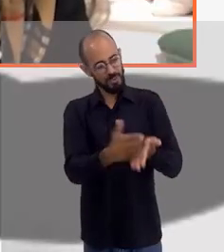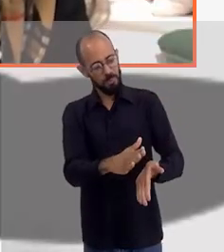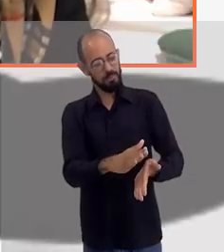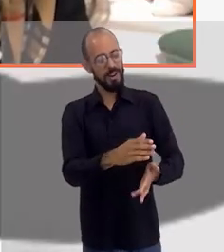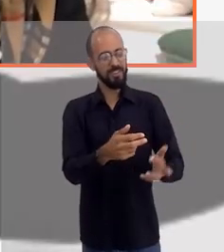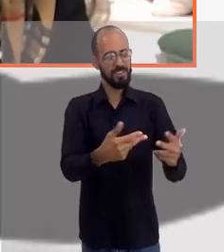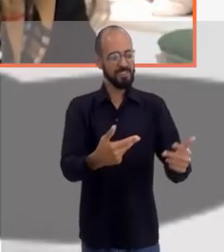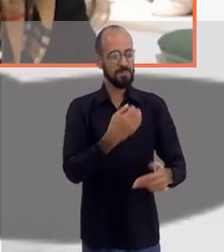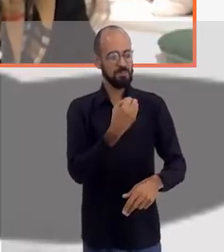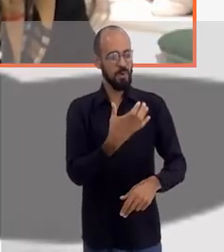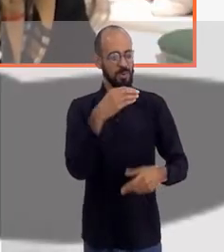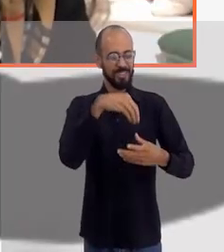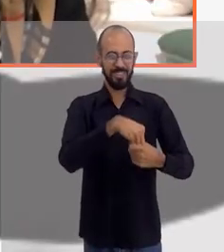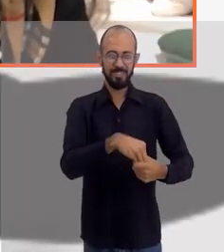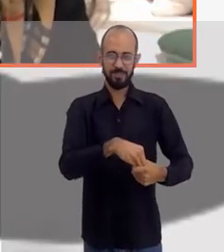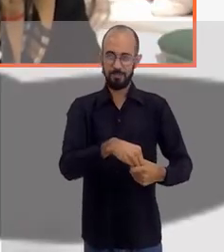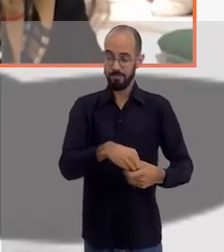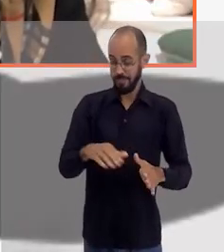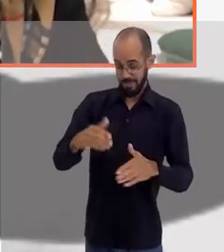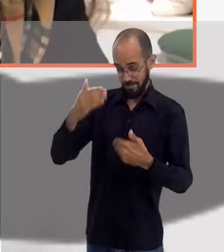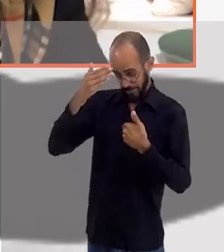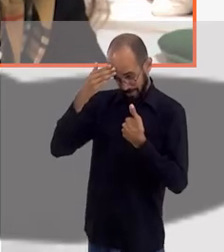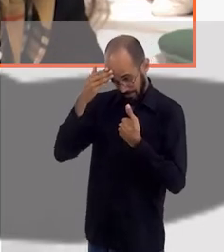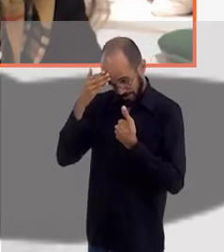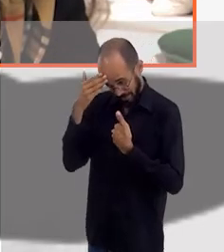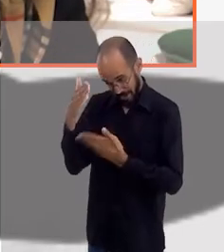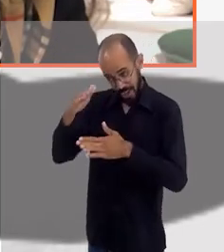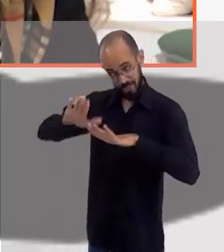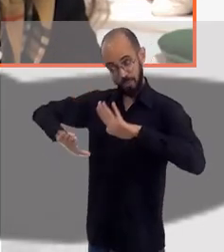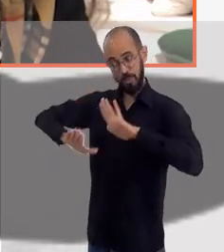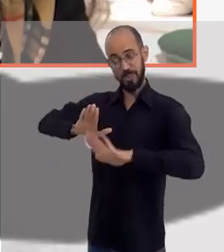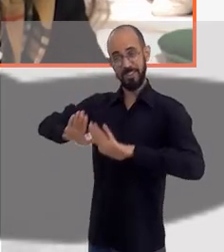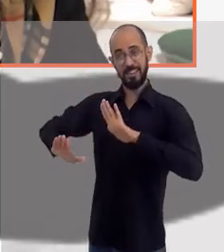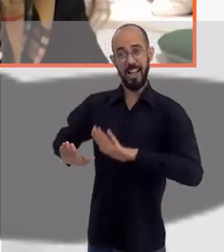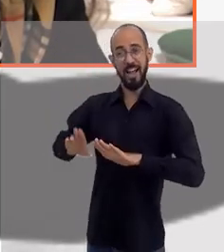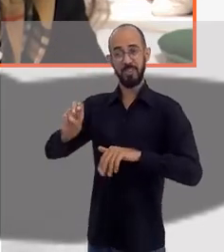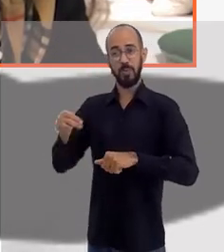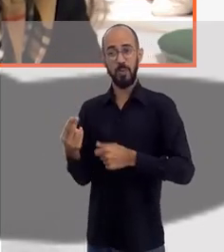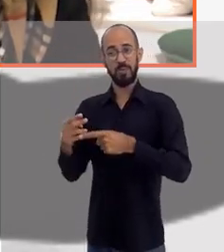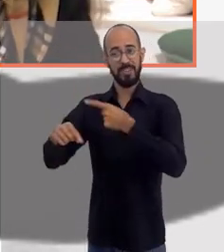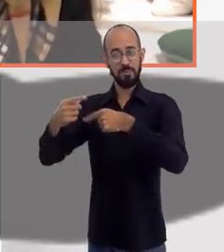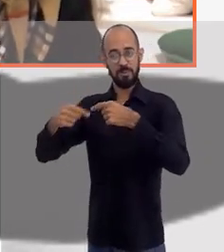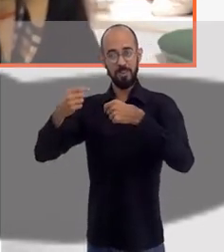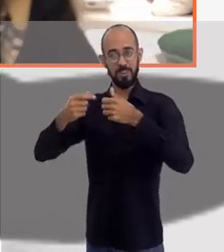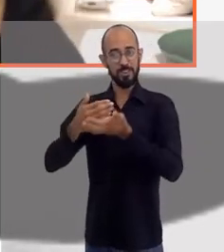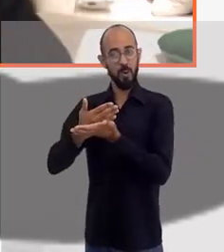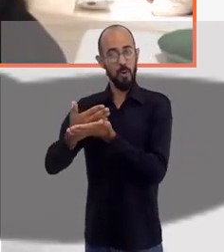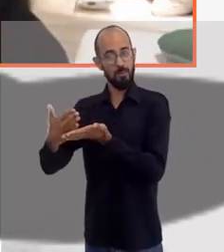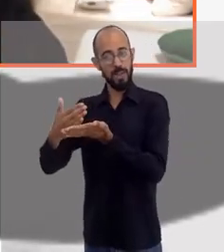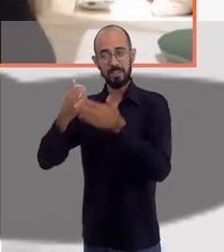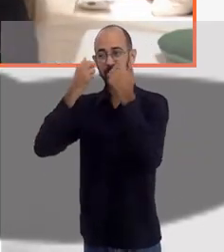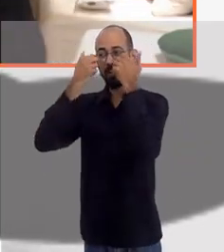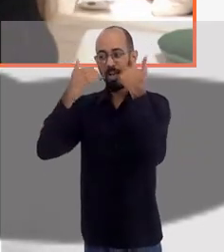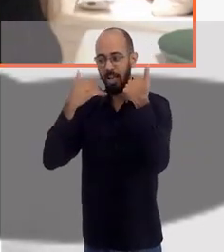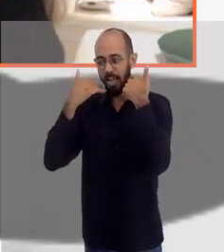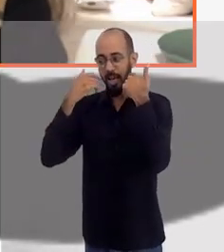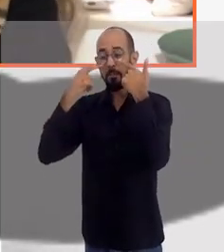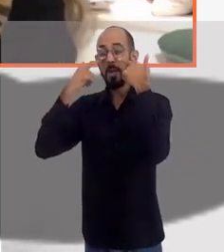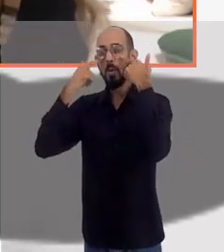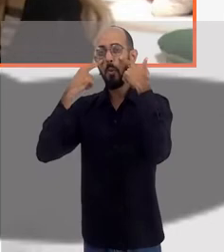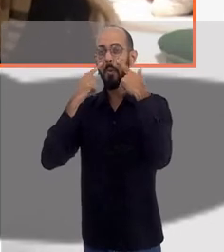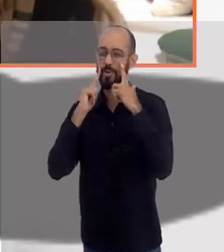dela obrigado obrigado tem que tomar cuidado hein senão daqui a pouco começa a transpirar pelo olho aqui acaba entrevista